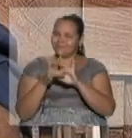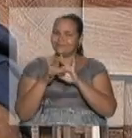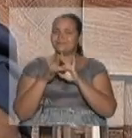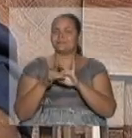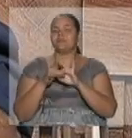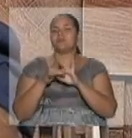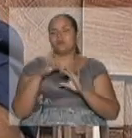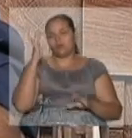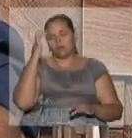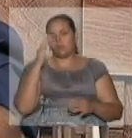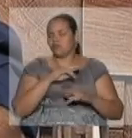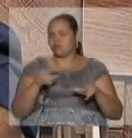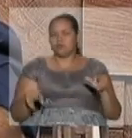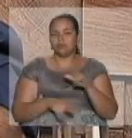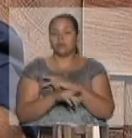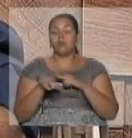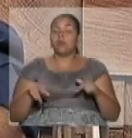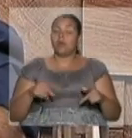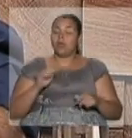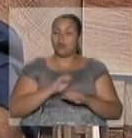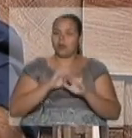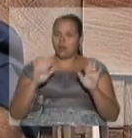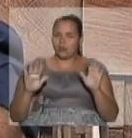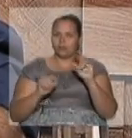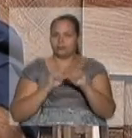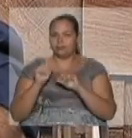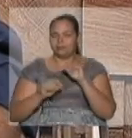acho que muitos aspectos. É claro que